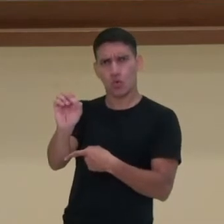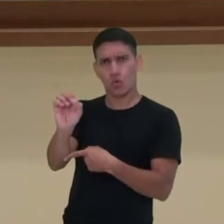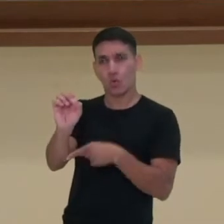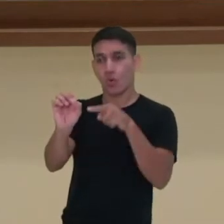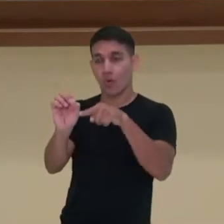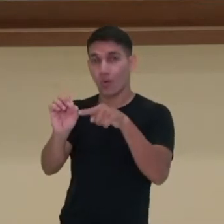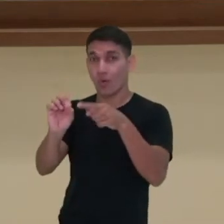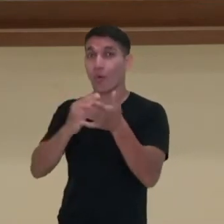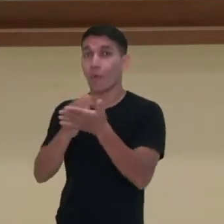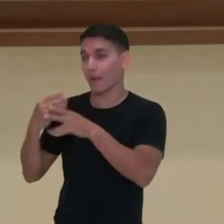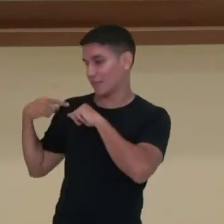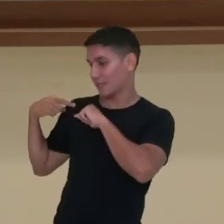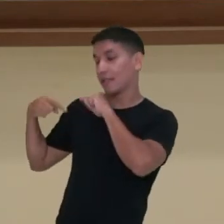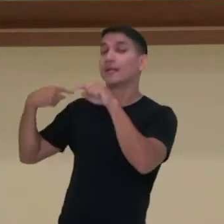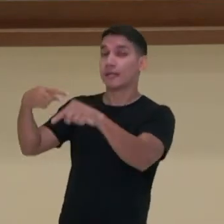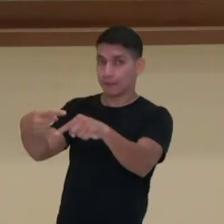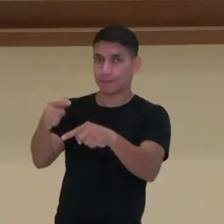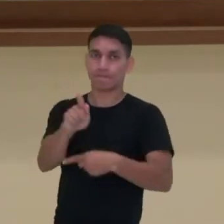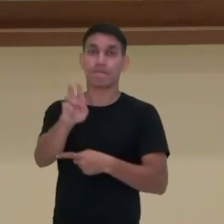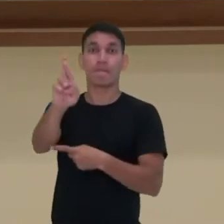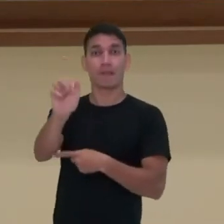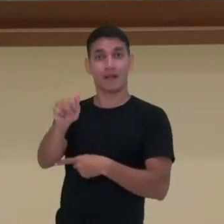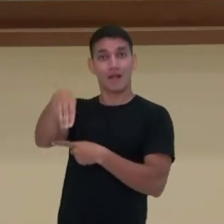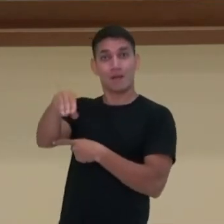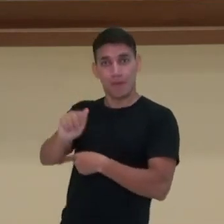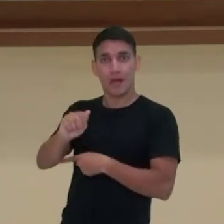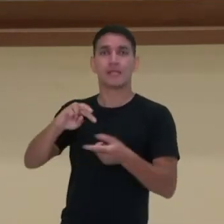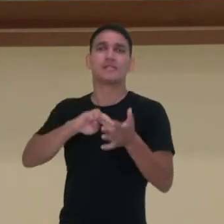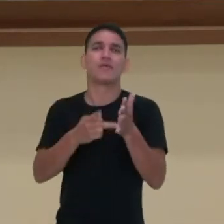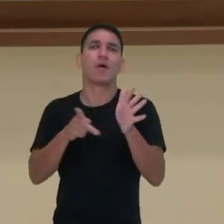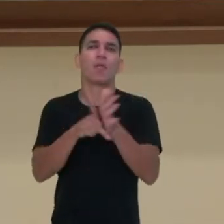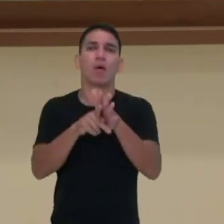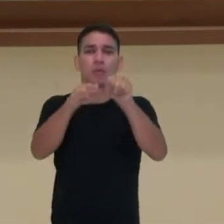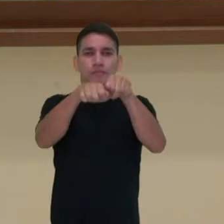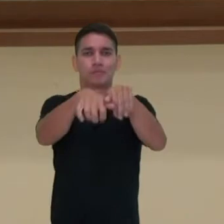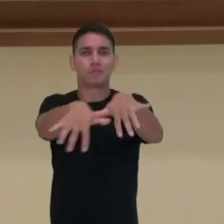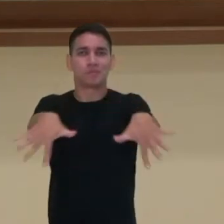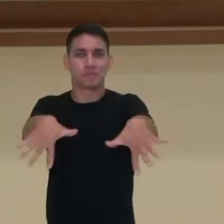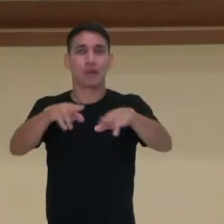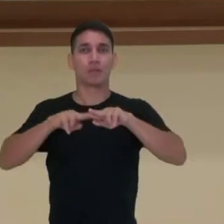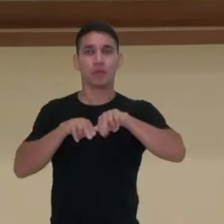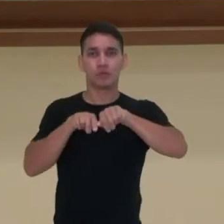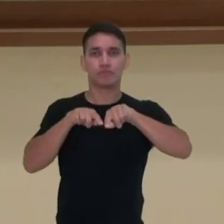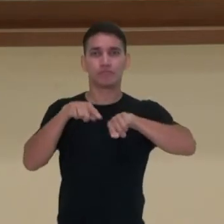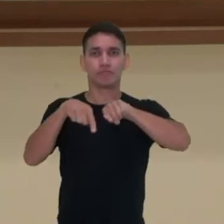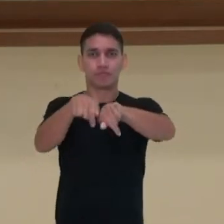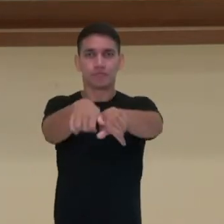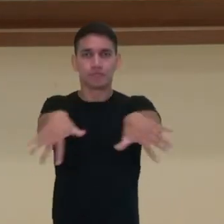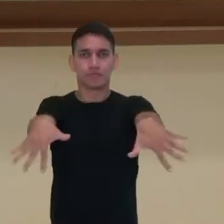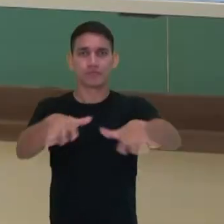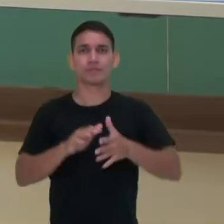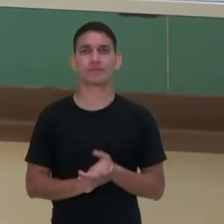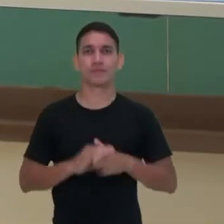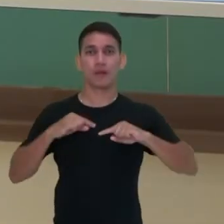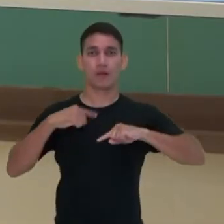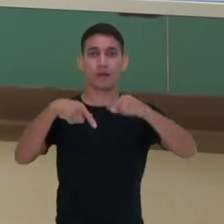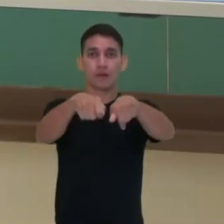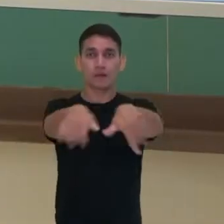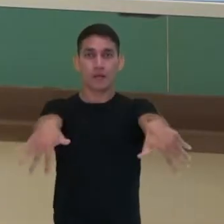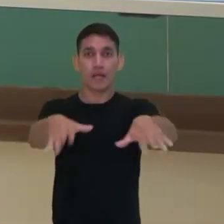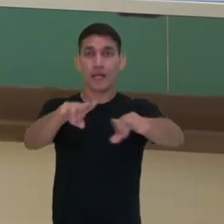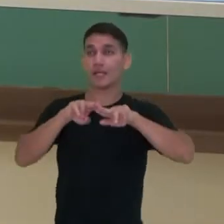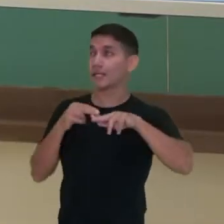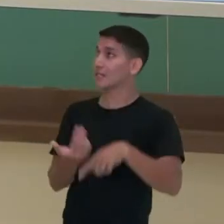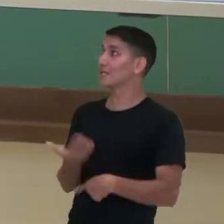de hereditariedade, né? E o grama ali vem de diagrama e tudo mais, né? Então, um diagrama hereditário é o gráfico